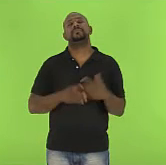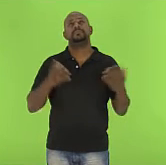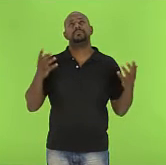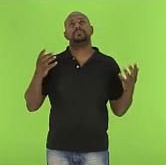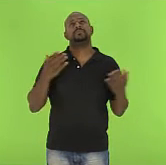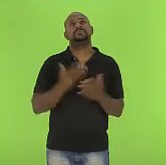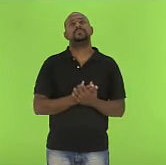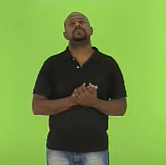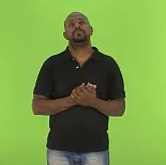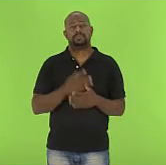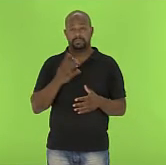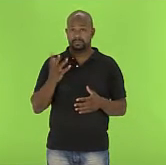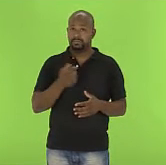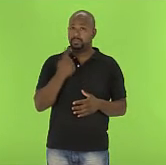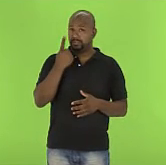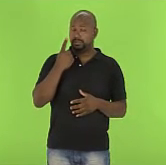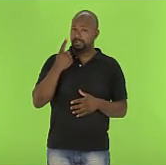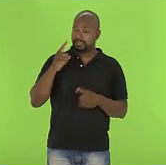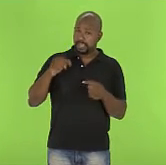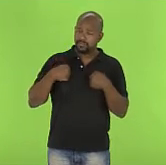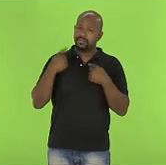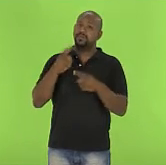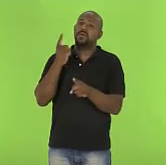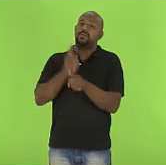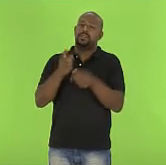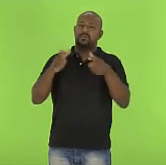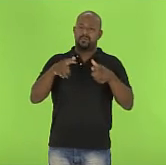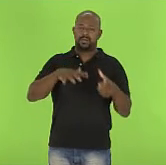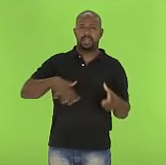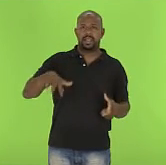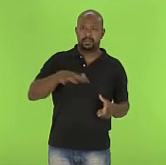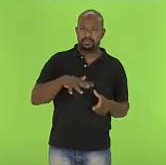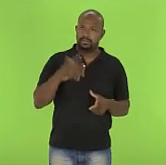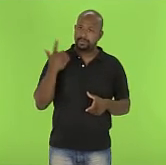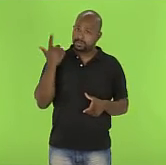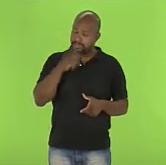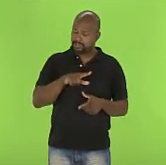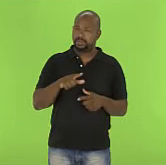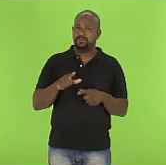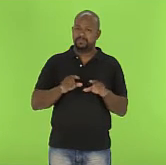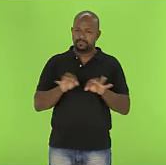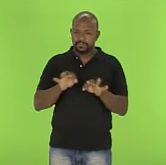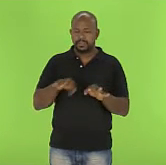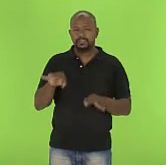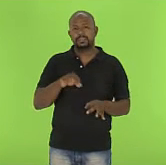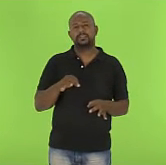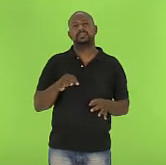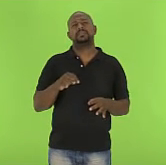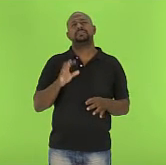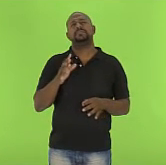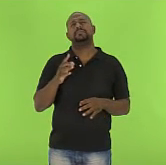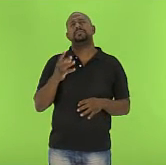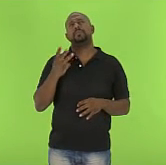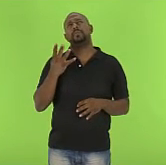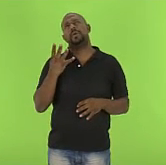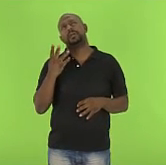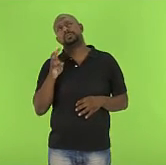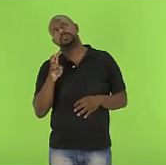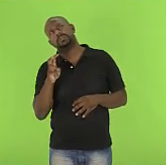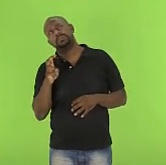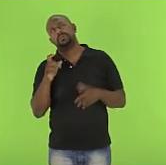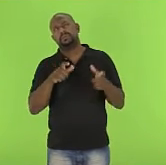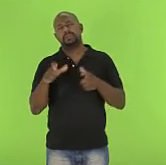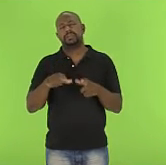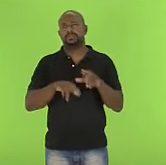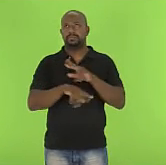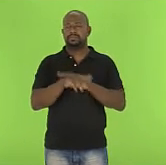Para começar, um dos primeiros desafios foi encontrar um espaço para fazer. A gente visitou, acho que uns 4, 5